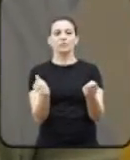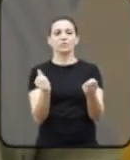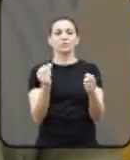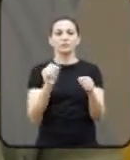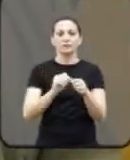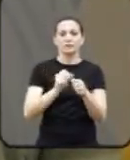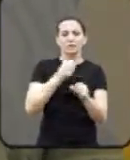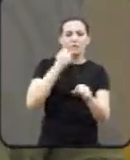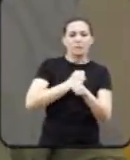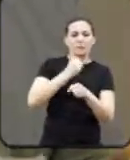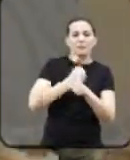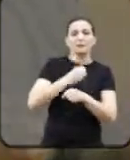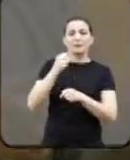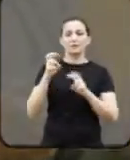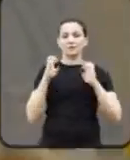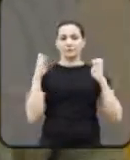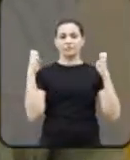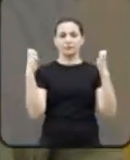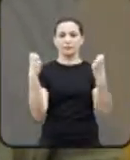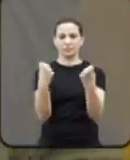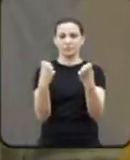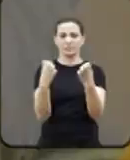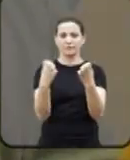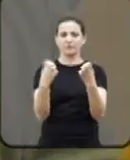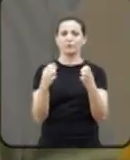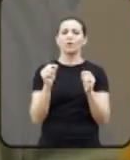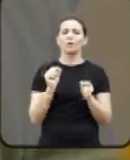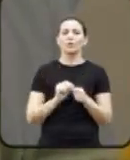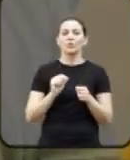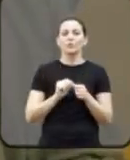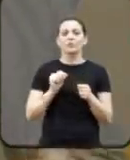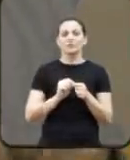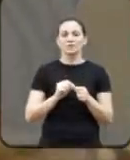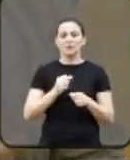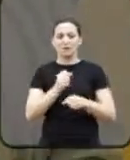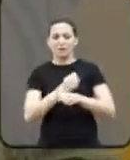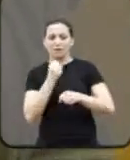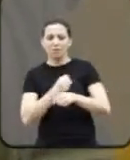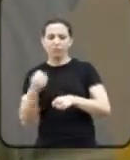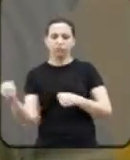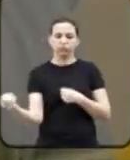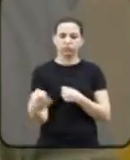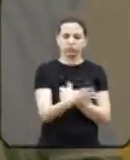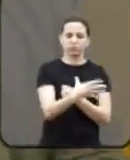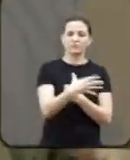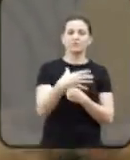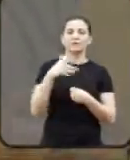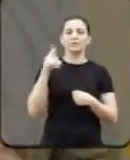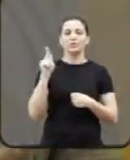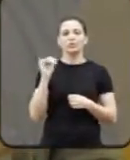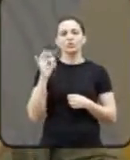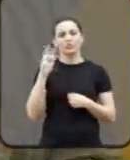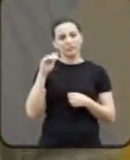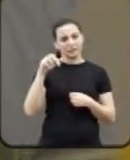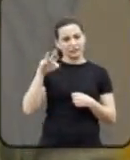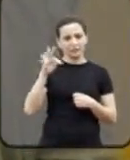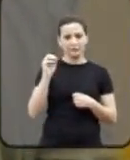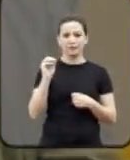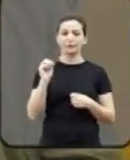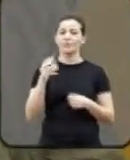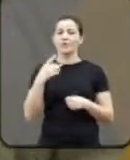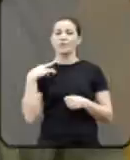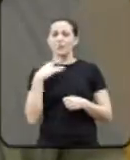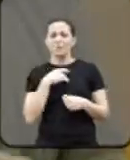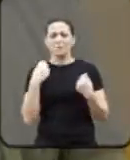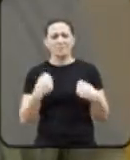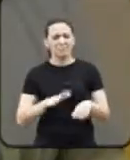vereador permitiu que se fizesse o Gigantão, né? A Arena da Fonte? Por que tinha que reformar o Gigantão? Tinha